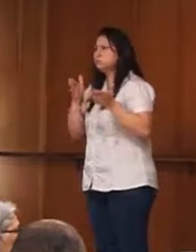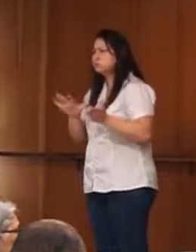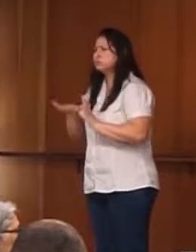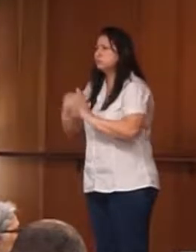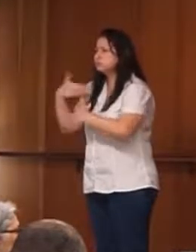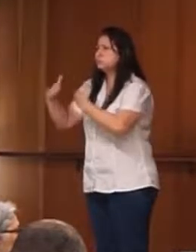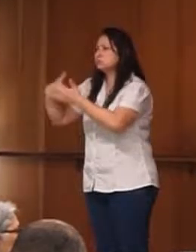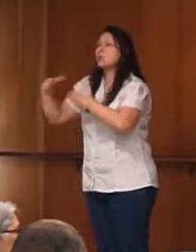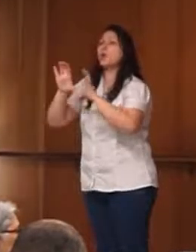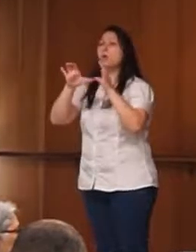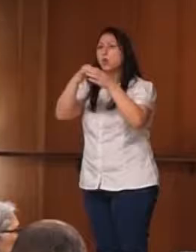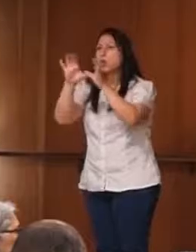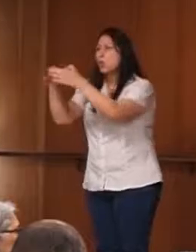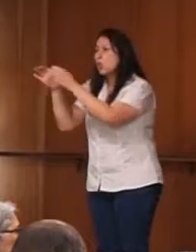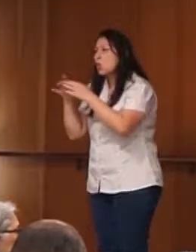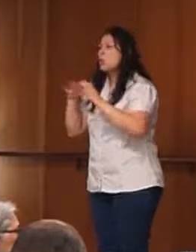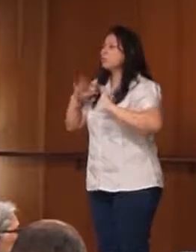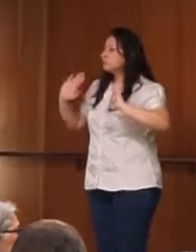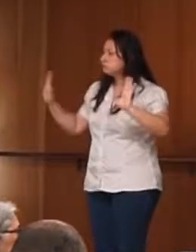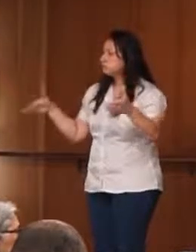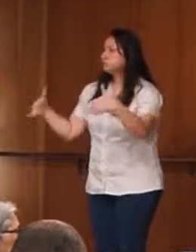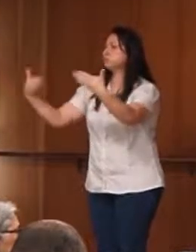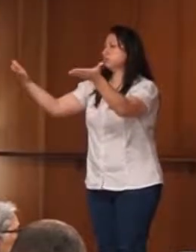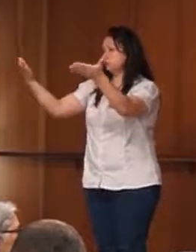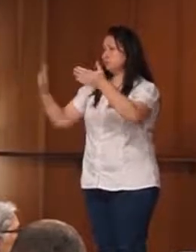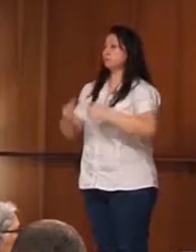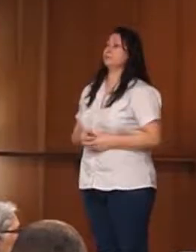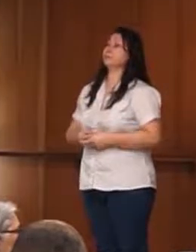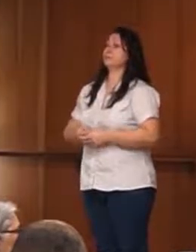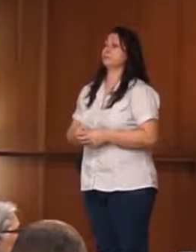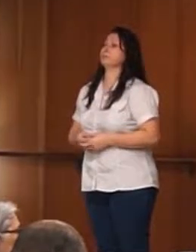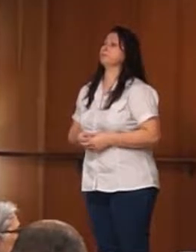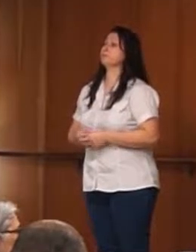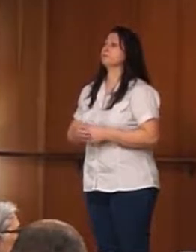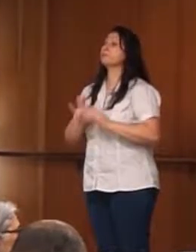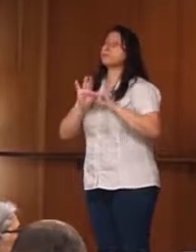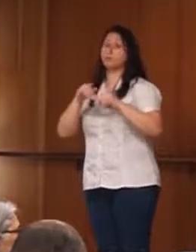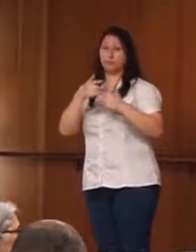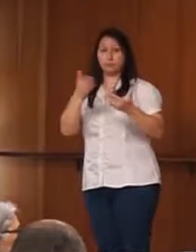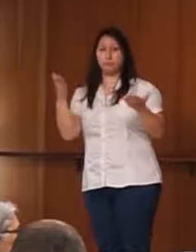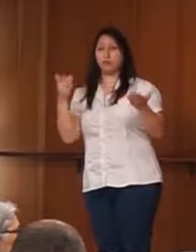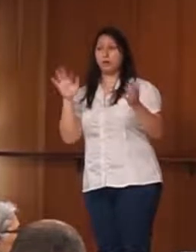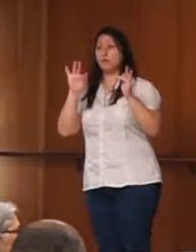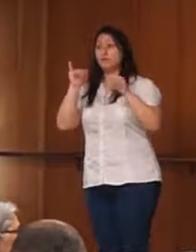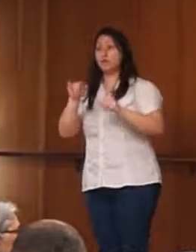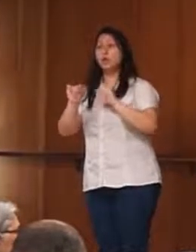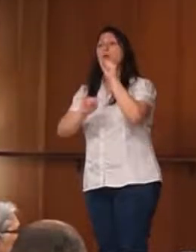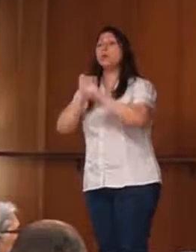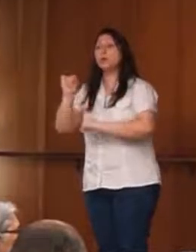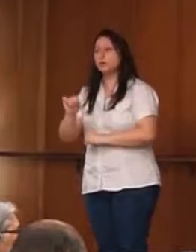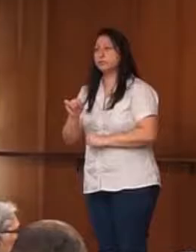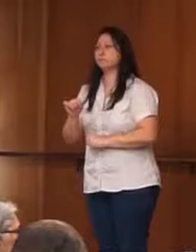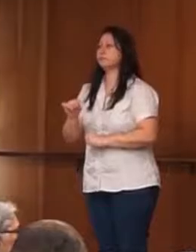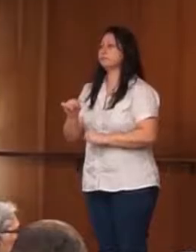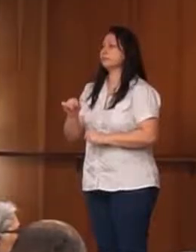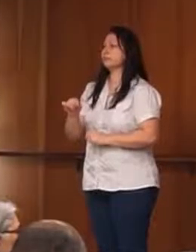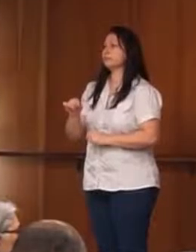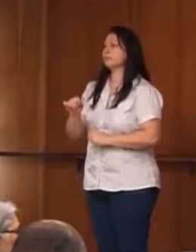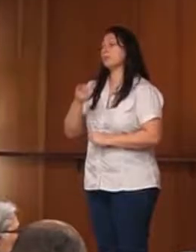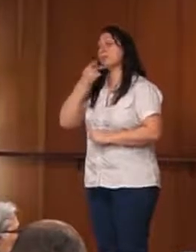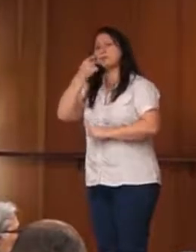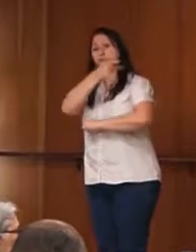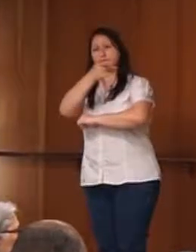construção coletiva a partir de uma discussão. Por fim, eu gostaria de terminar ressaltando que a PROP